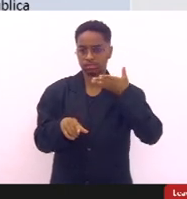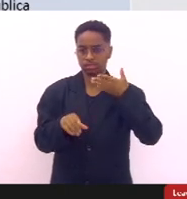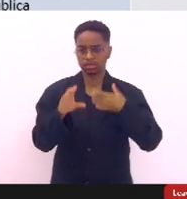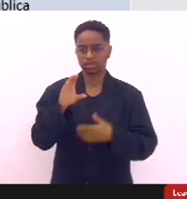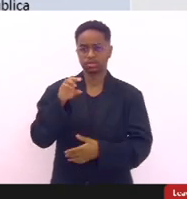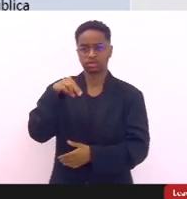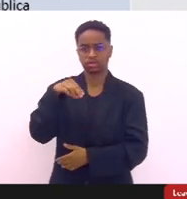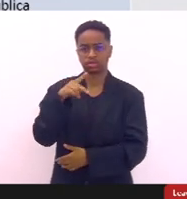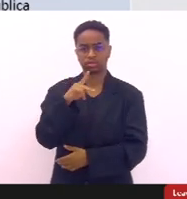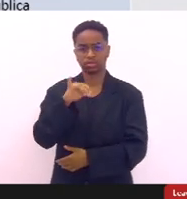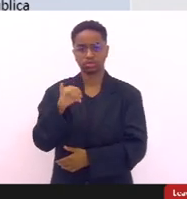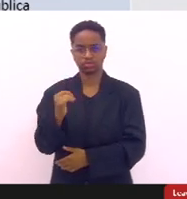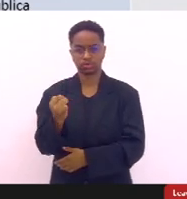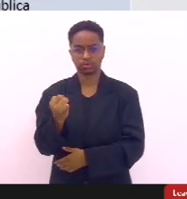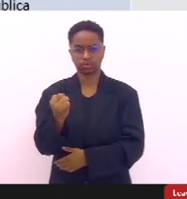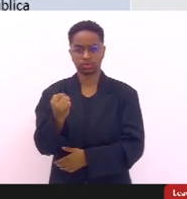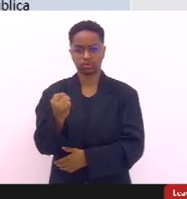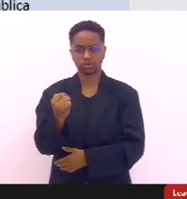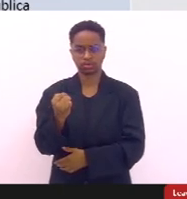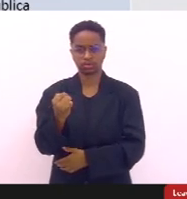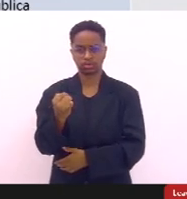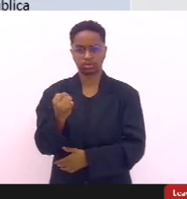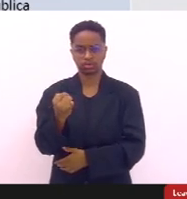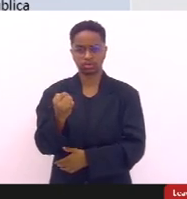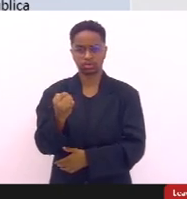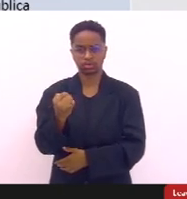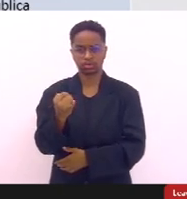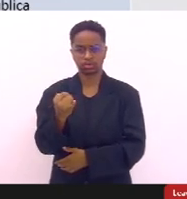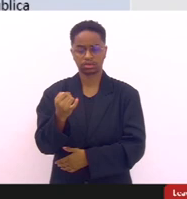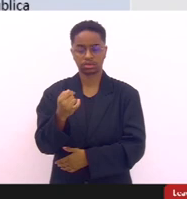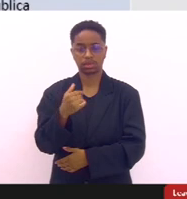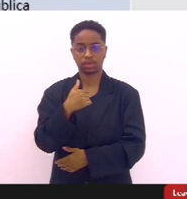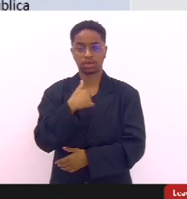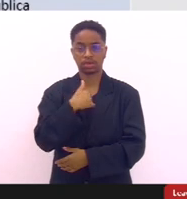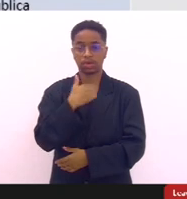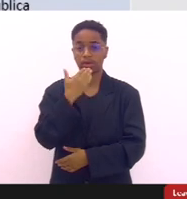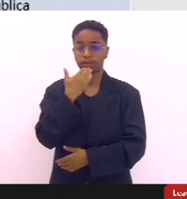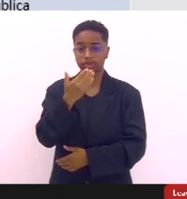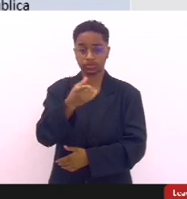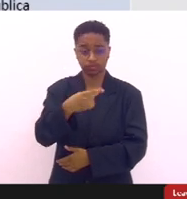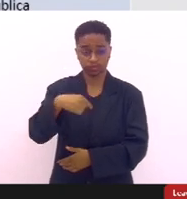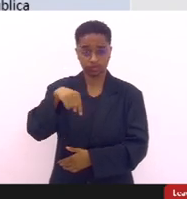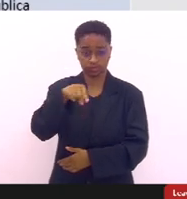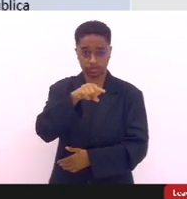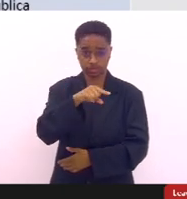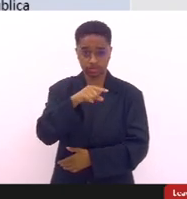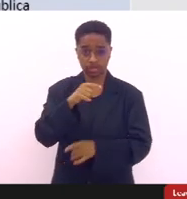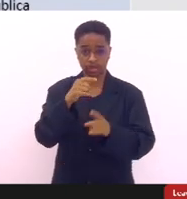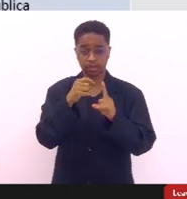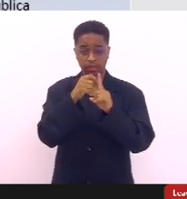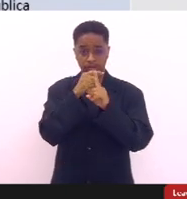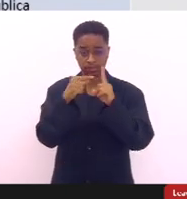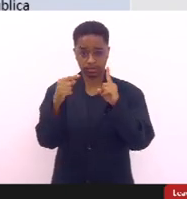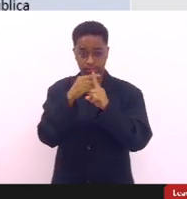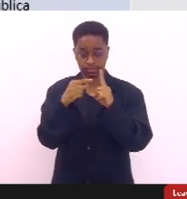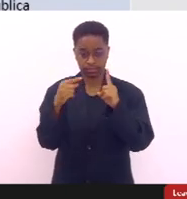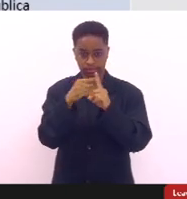CNPJ da Receita Federal. Eu queria pedir para fechar o microfone.